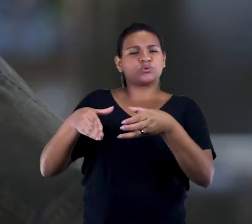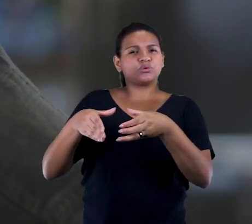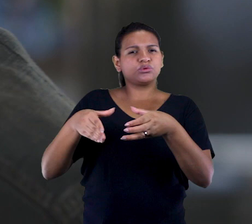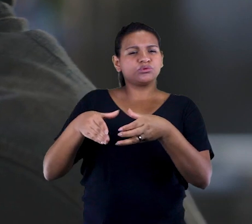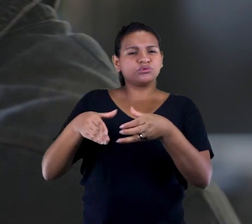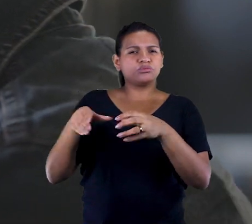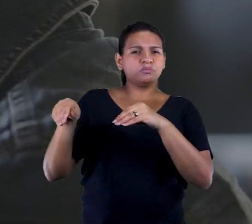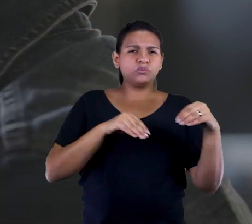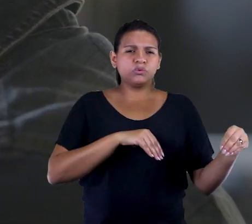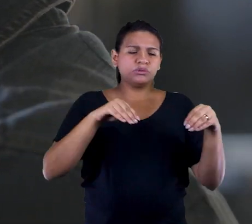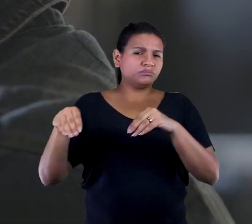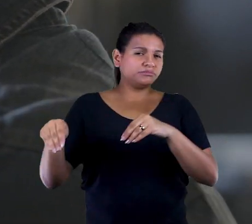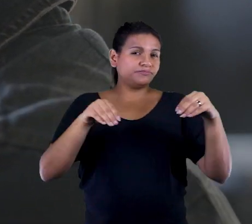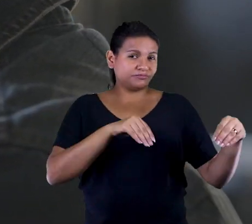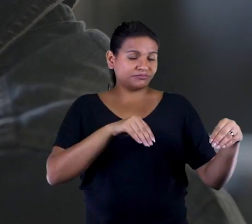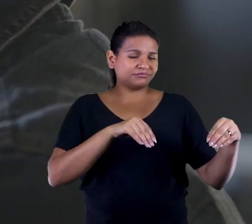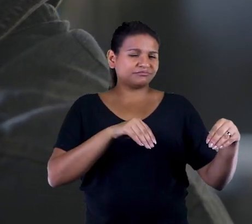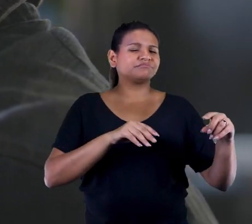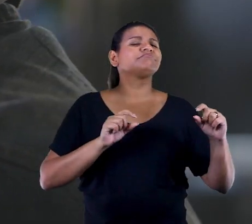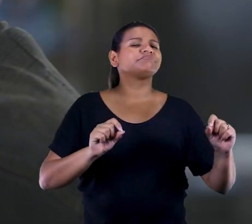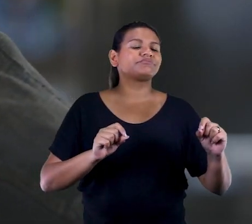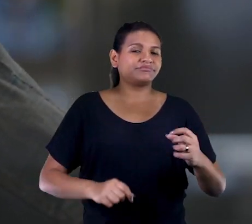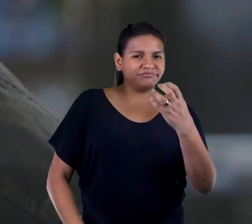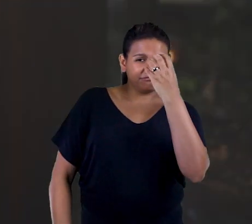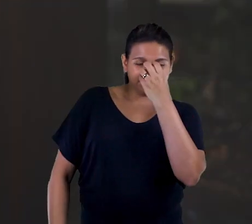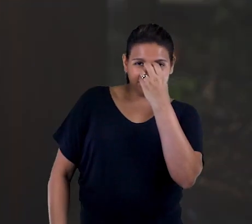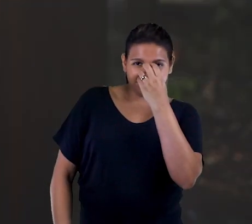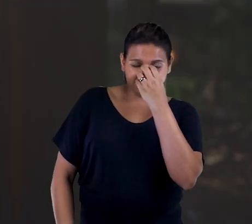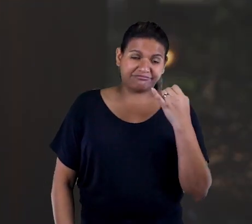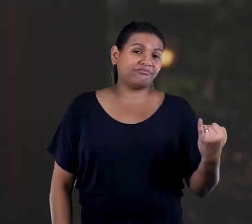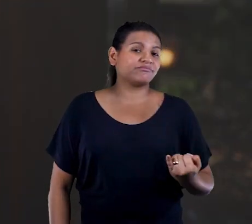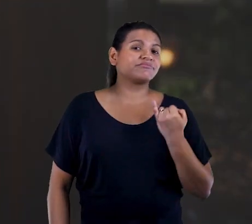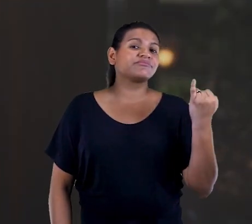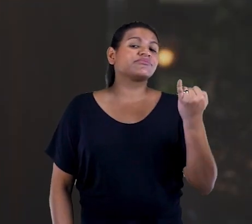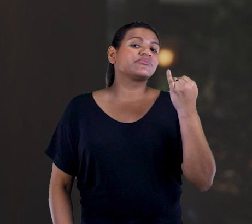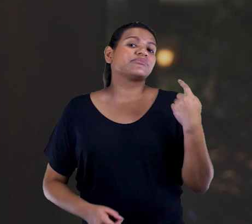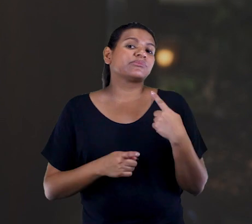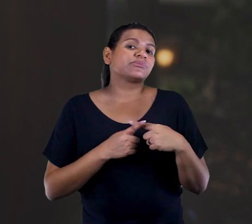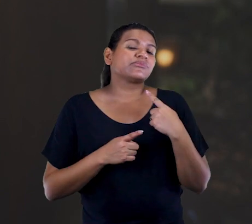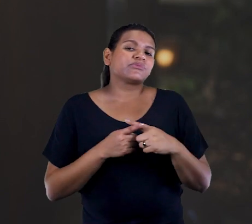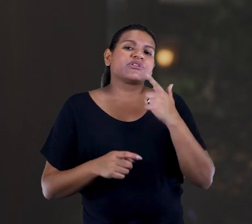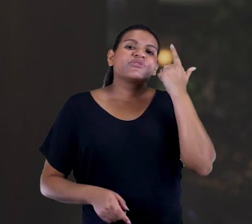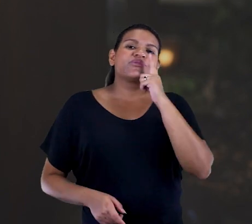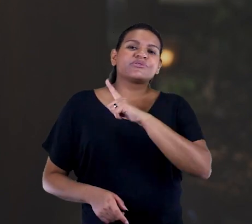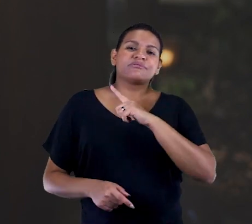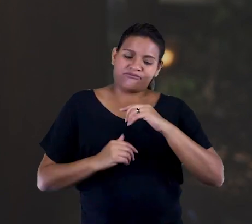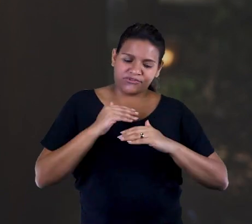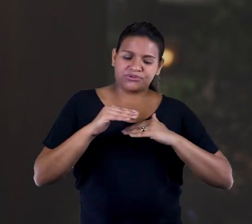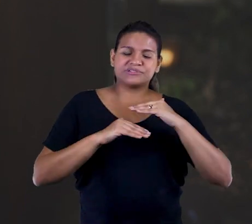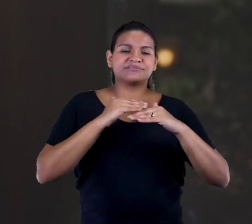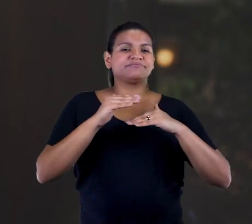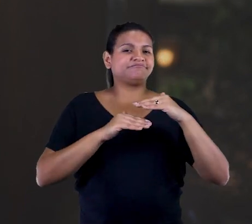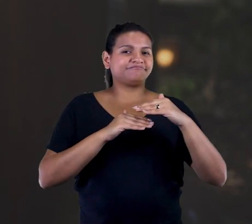caçadores e o cachorro foi fundamental para evoluir para uma sociedade mais sedentária, porque